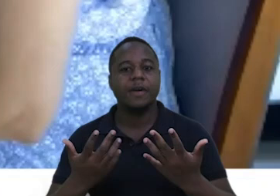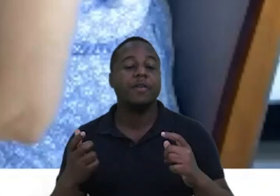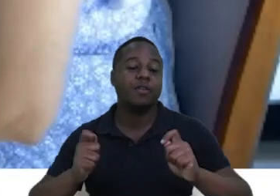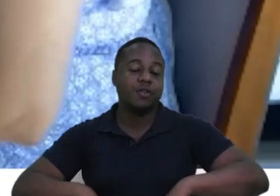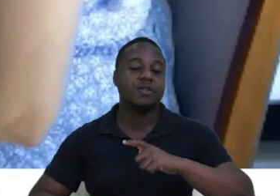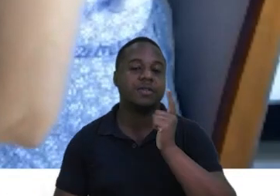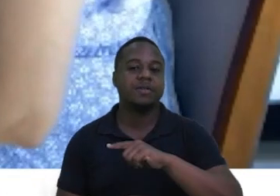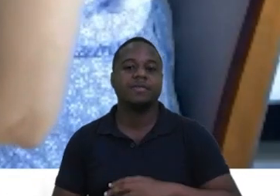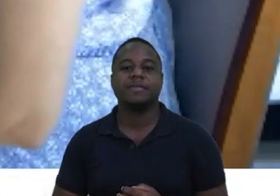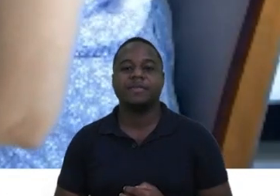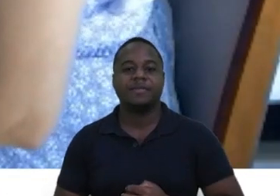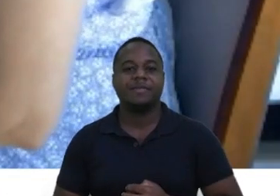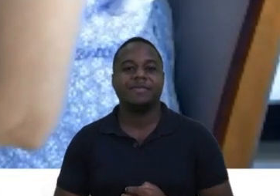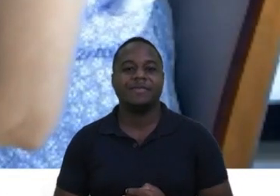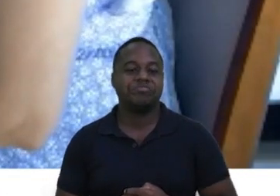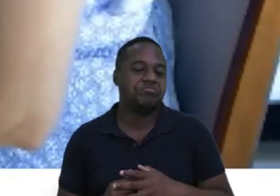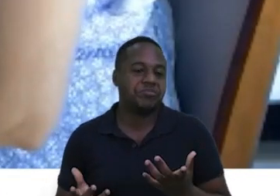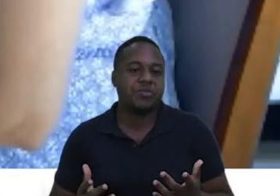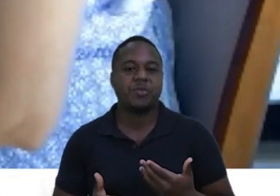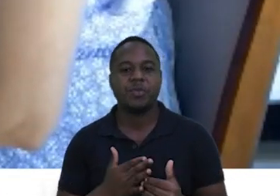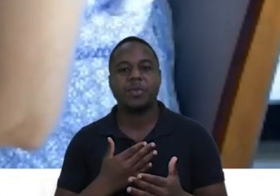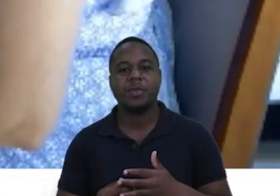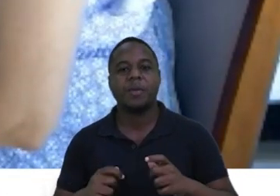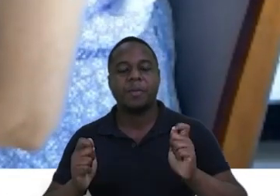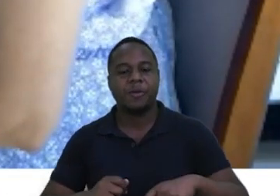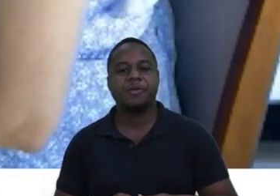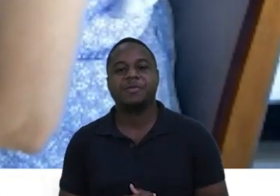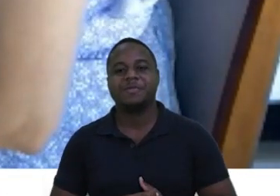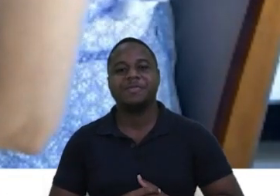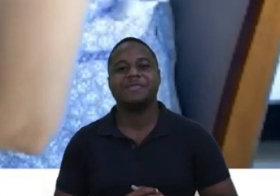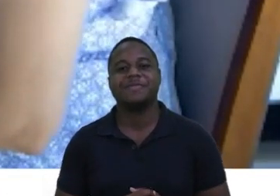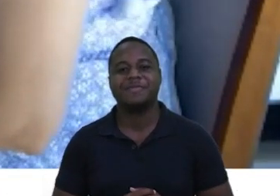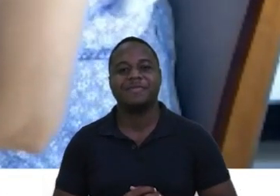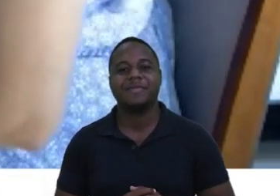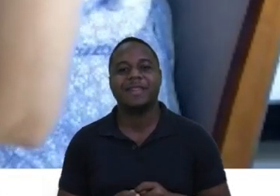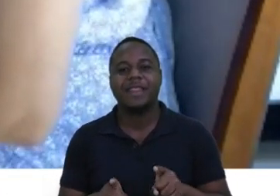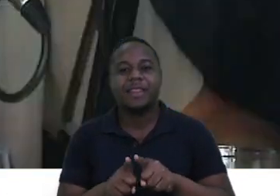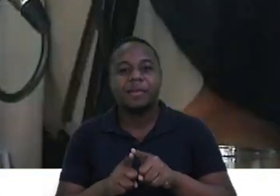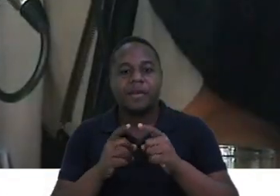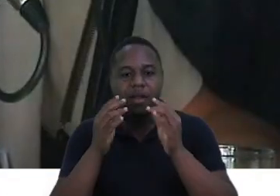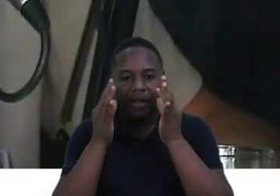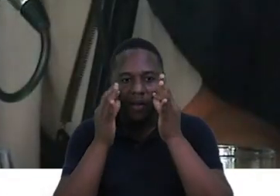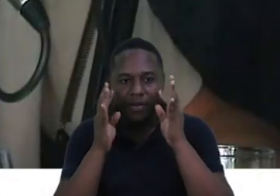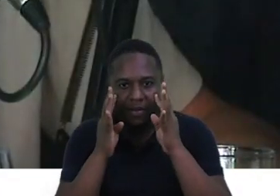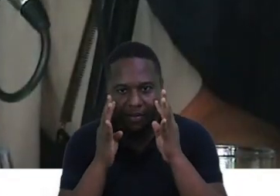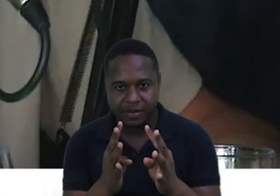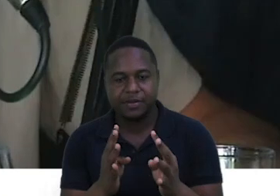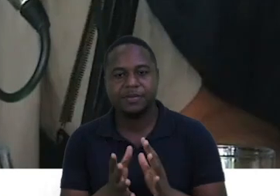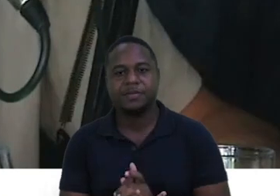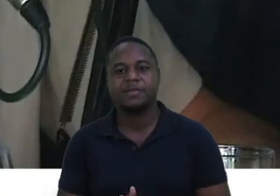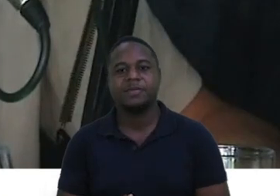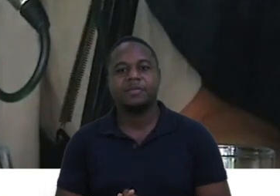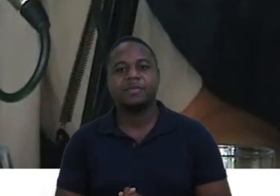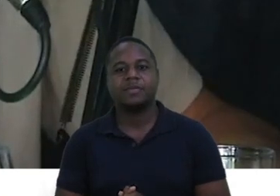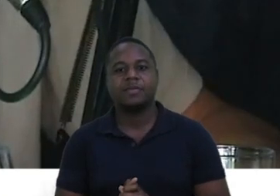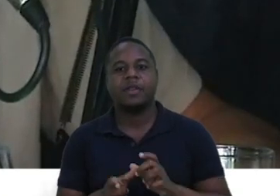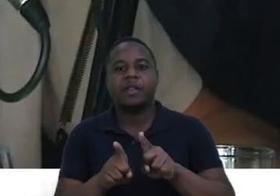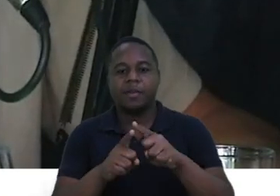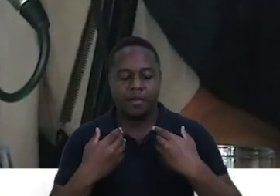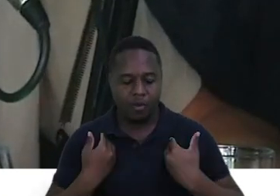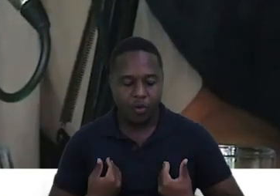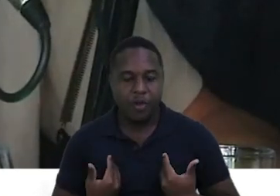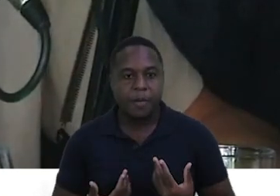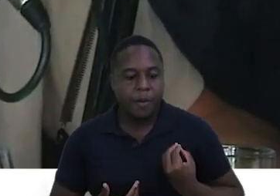junto, onde quer que a gente queira, em cada momento. A ideia da atenção, e a gente fala muito de que é um organismo